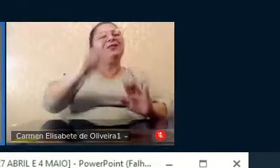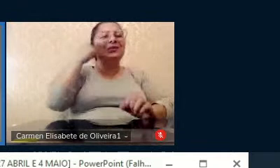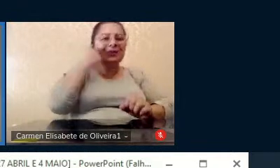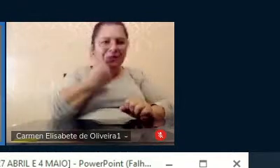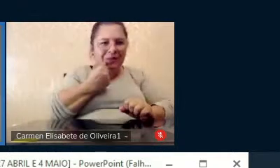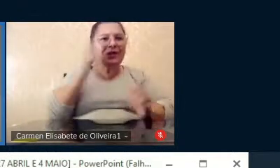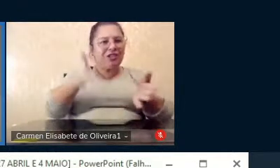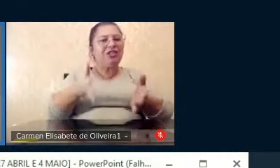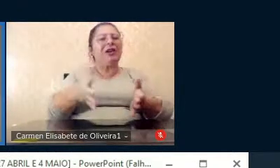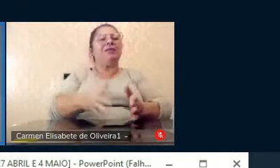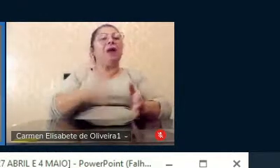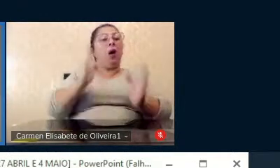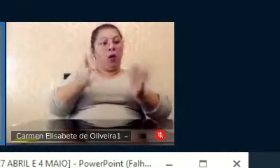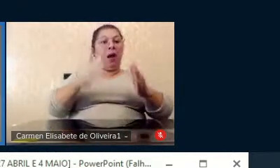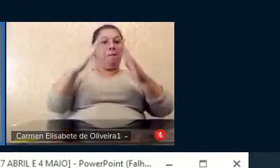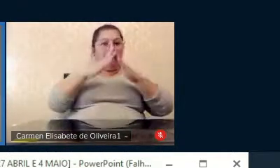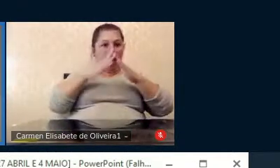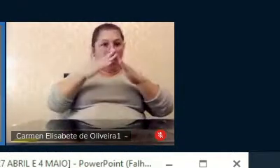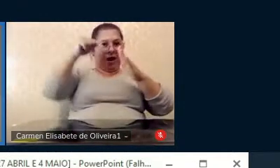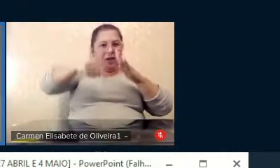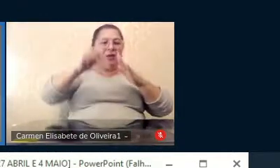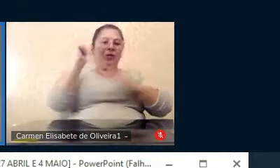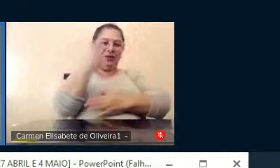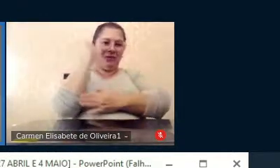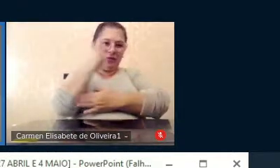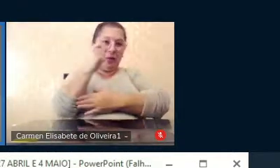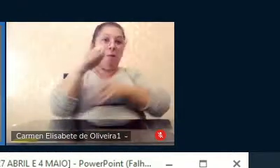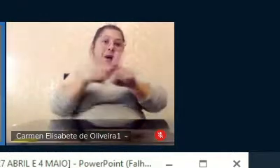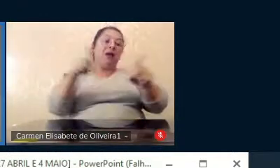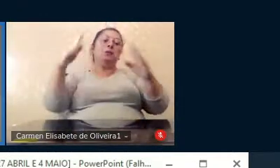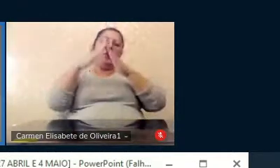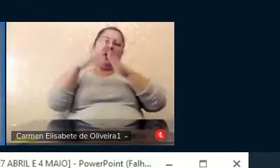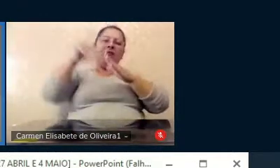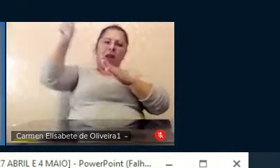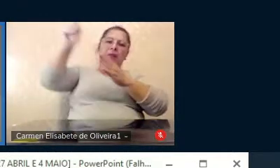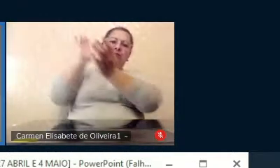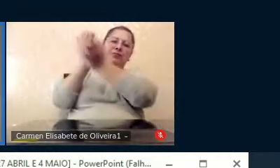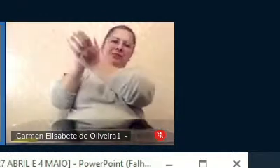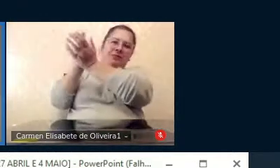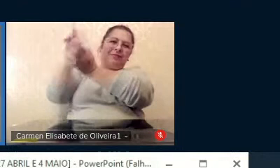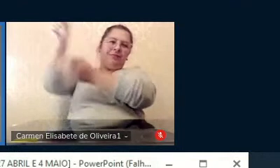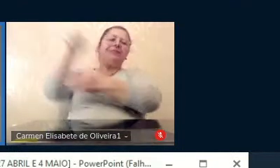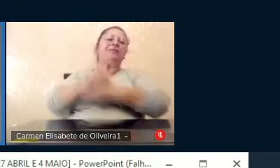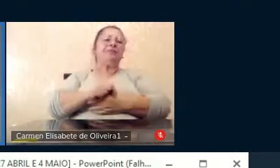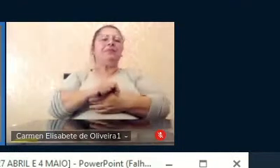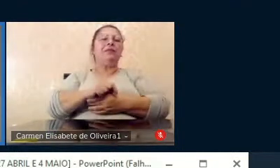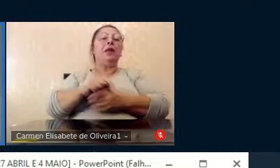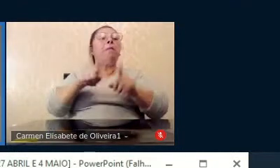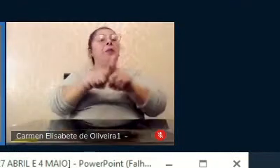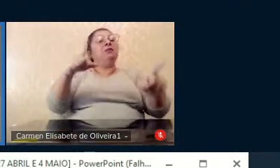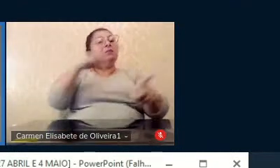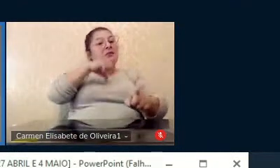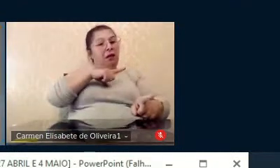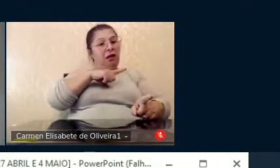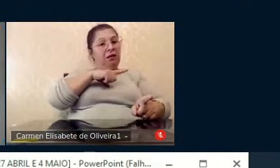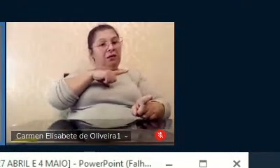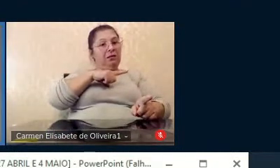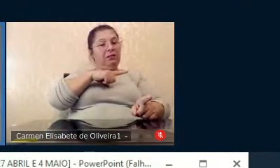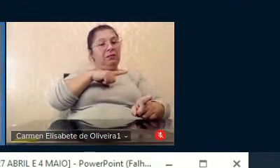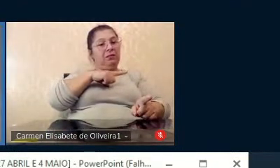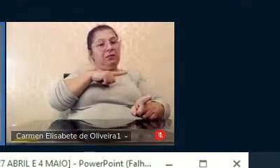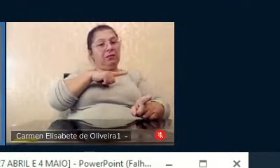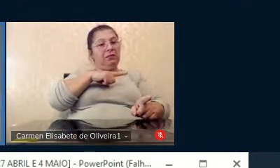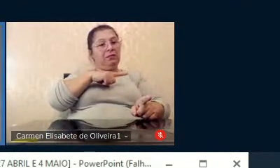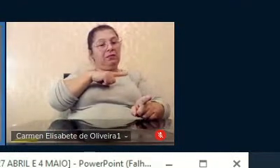também. Agora ele mora no Rio Grande do Sul, mas ele é do Maranhão, que ele traz o seguinte